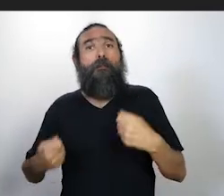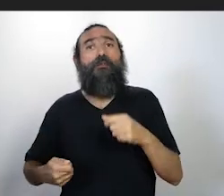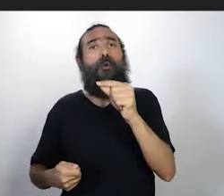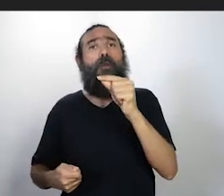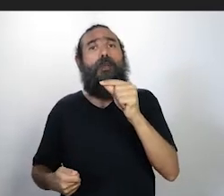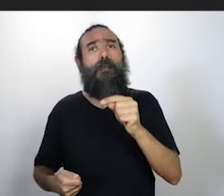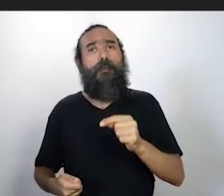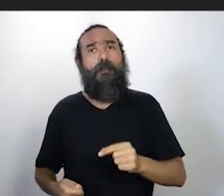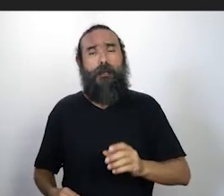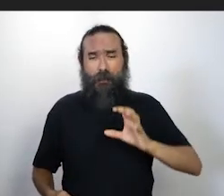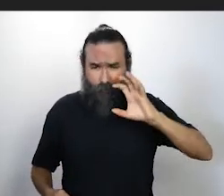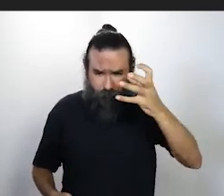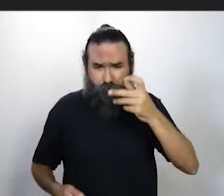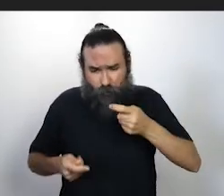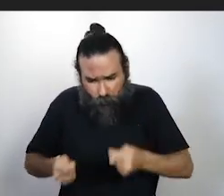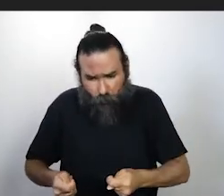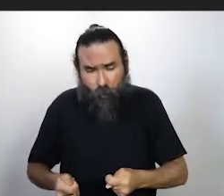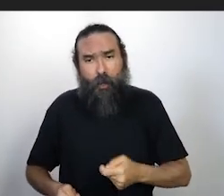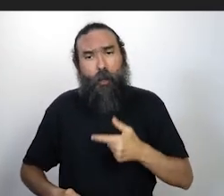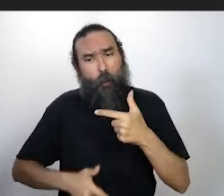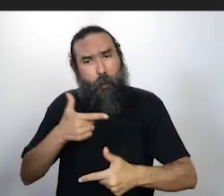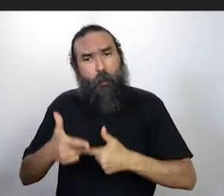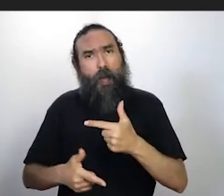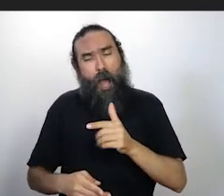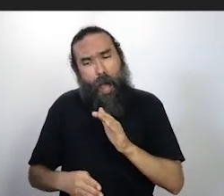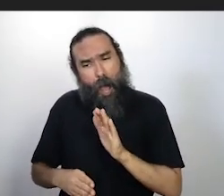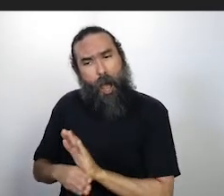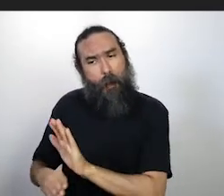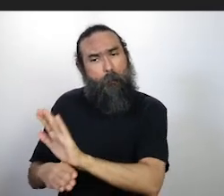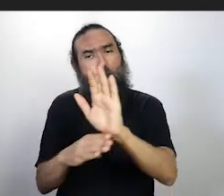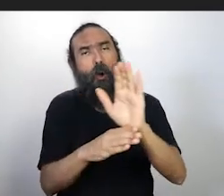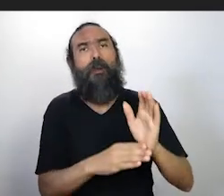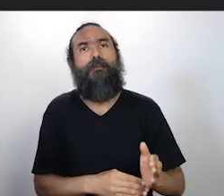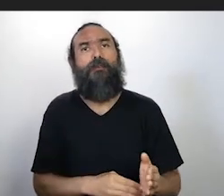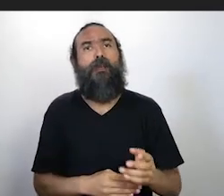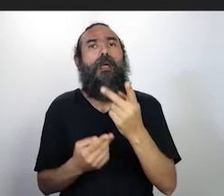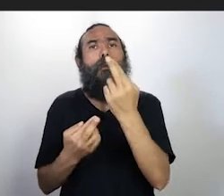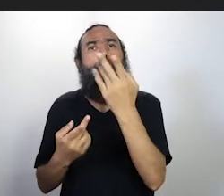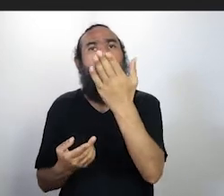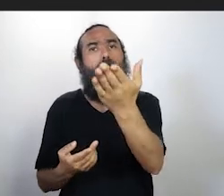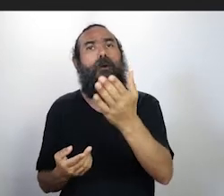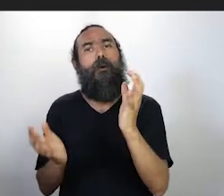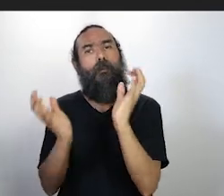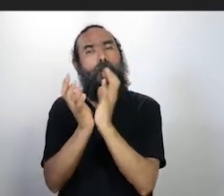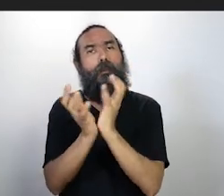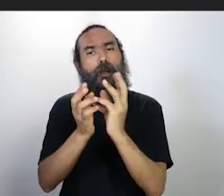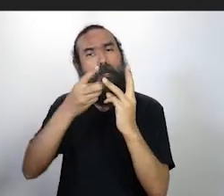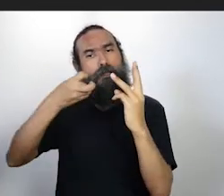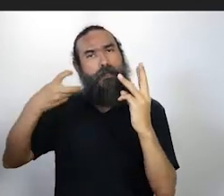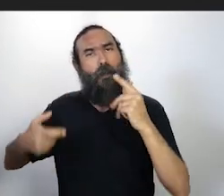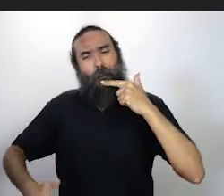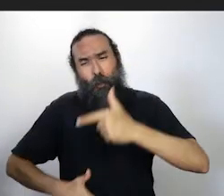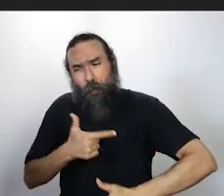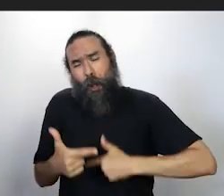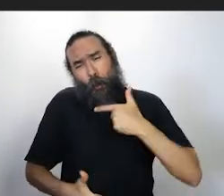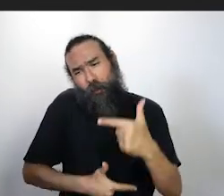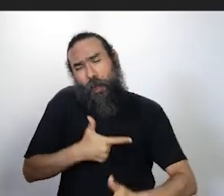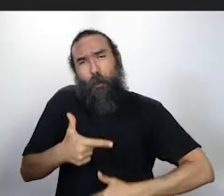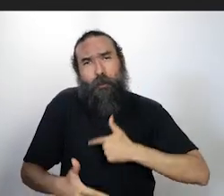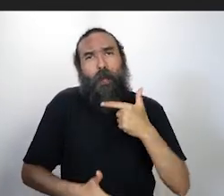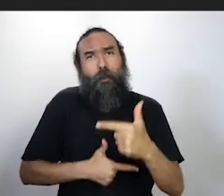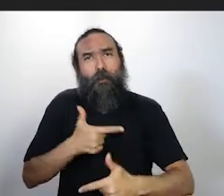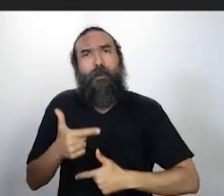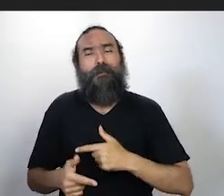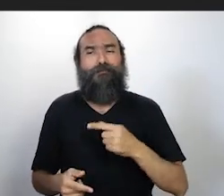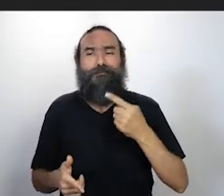nossa posição, como tem sido feito magnificamente pelos povos aqui do Brasil, que têm lutado, disputado,